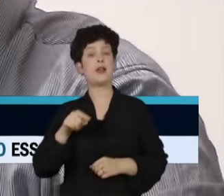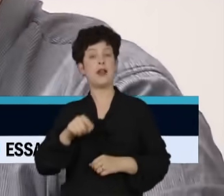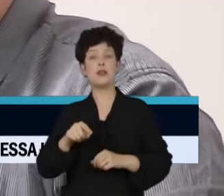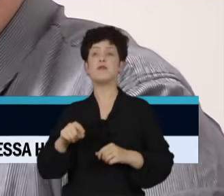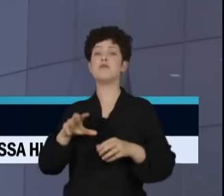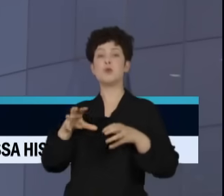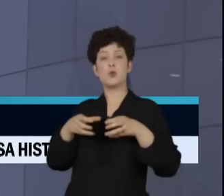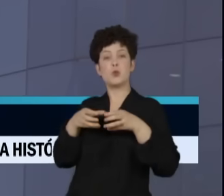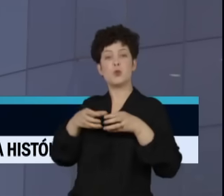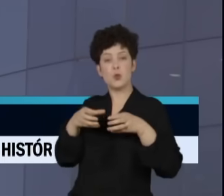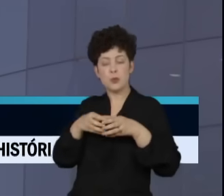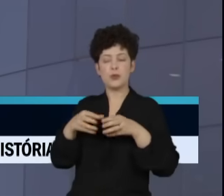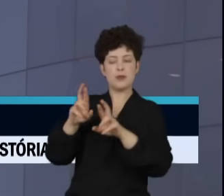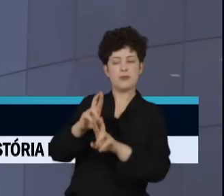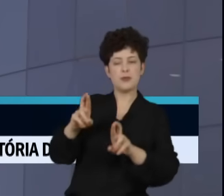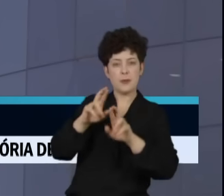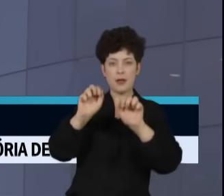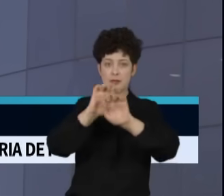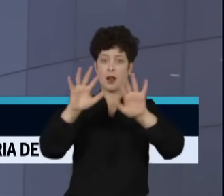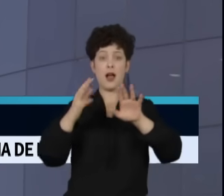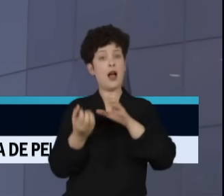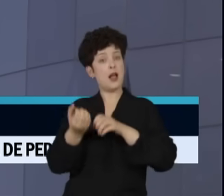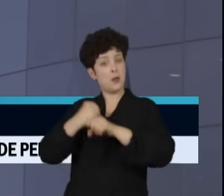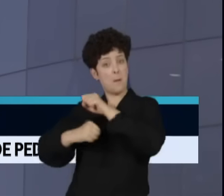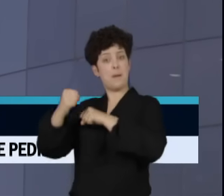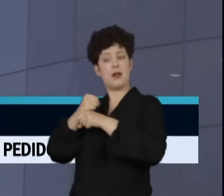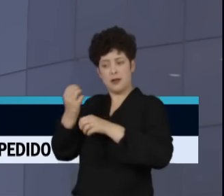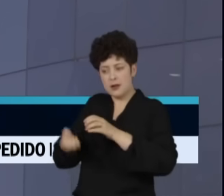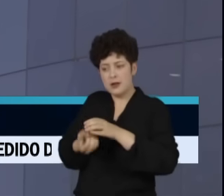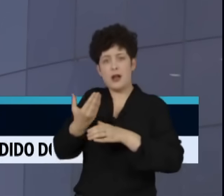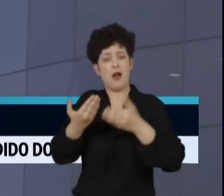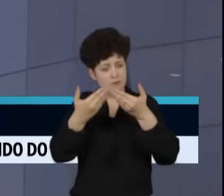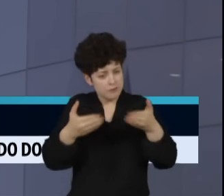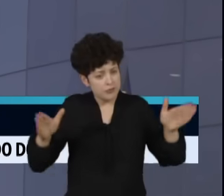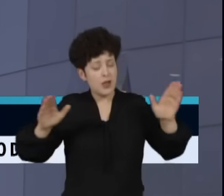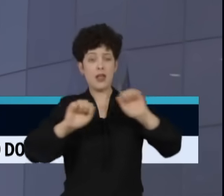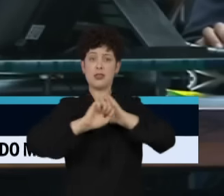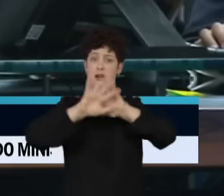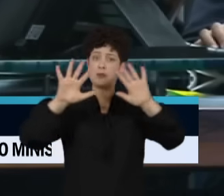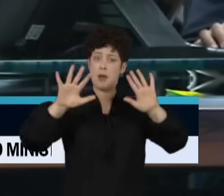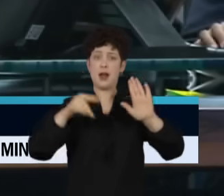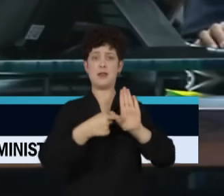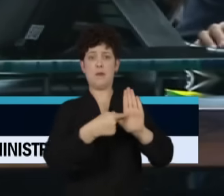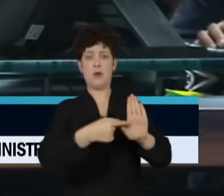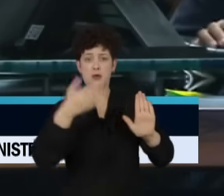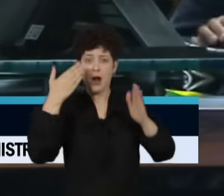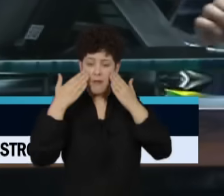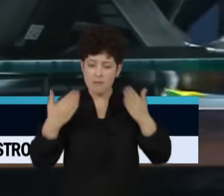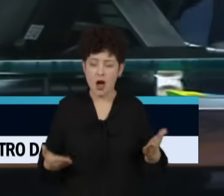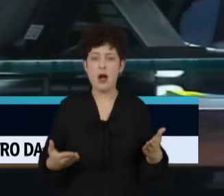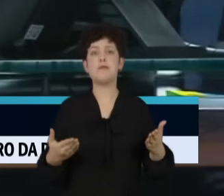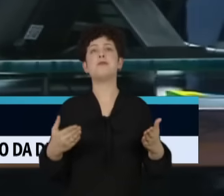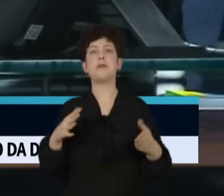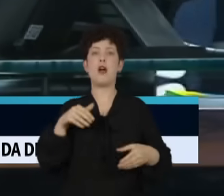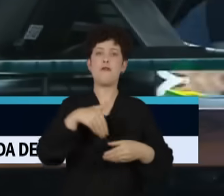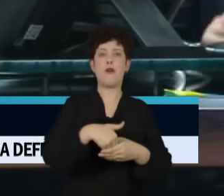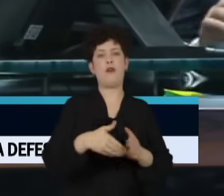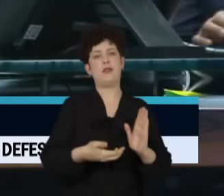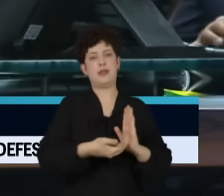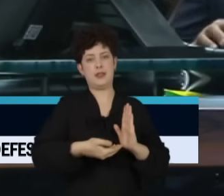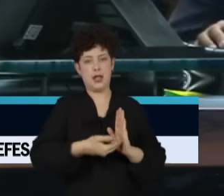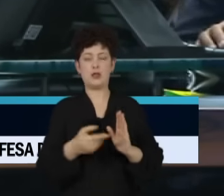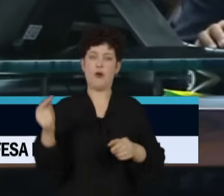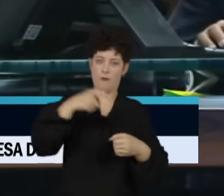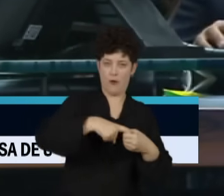Transparência das Eleições do TSE, criada no ano passado para ampliar a transparência no processo. Na volta do Senado, após o recesso, o